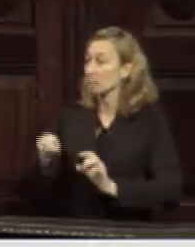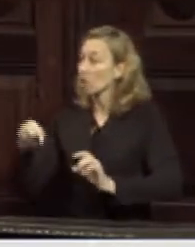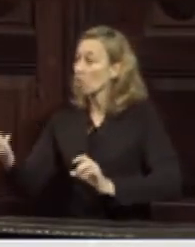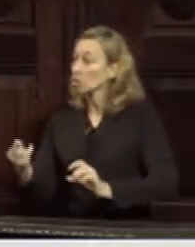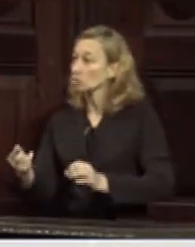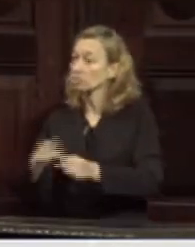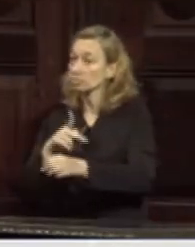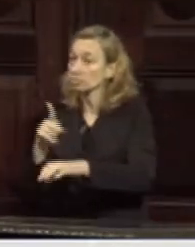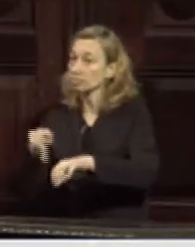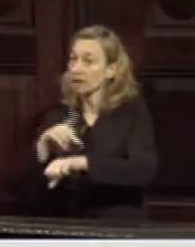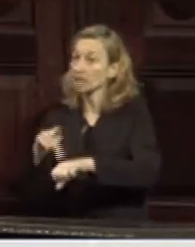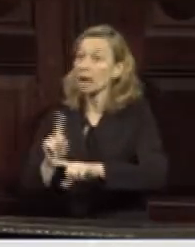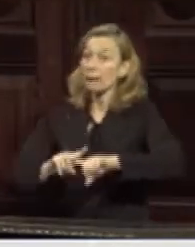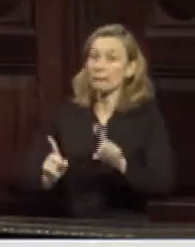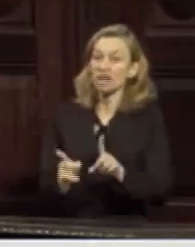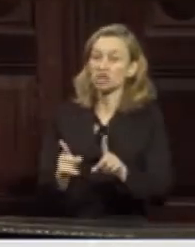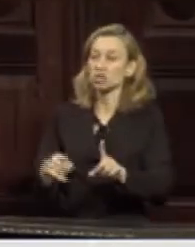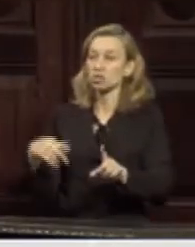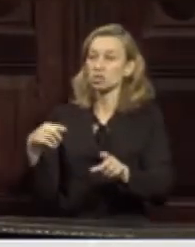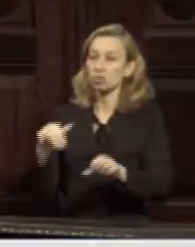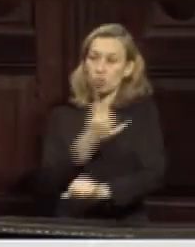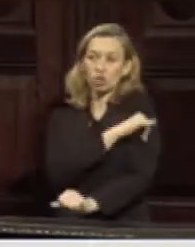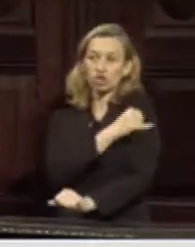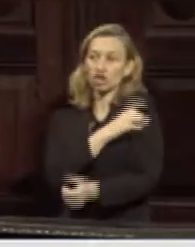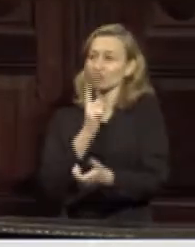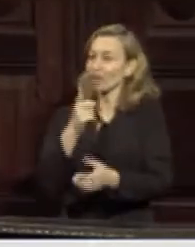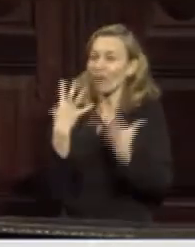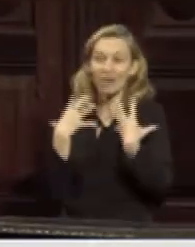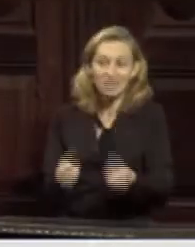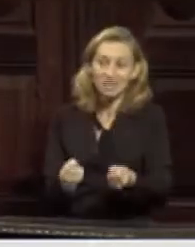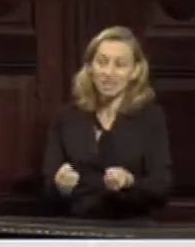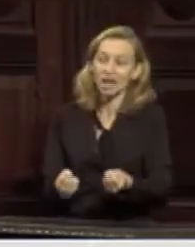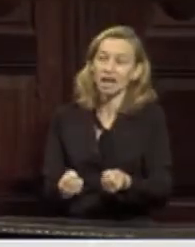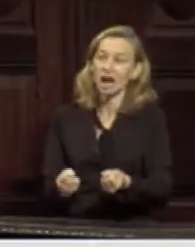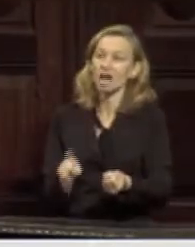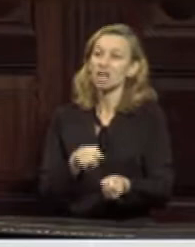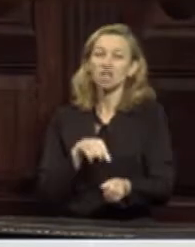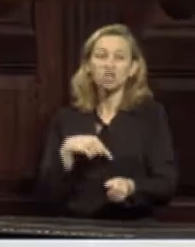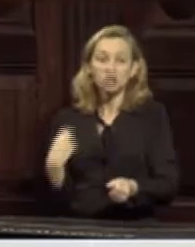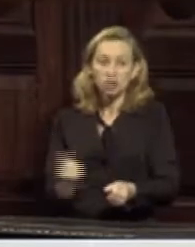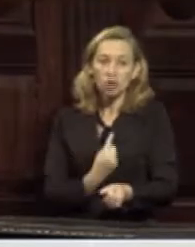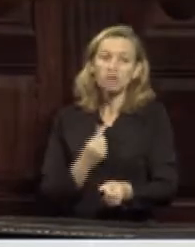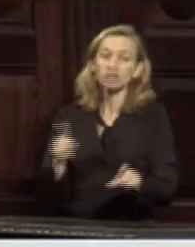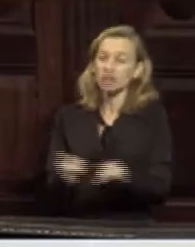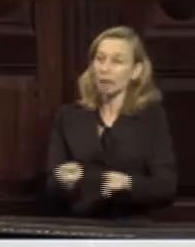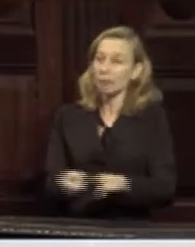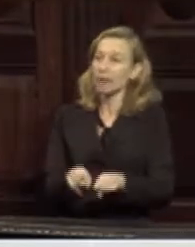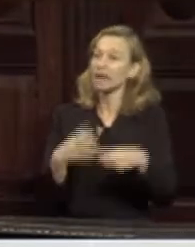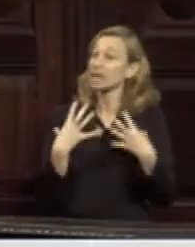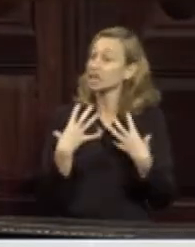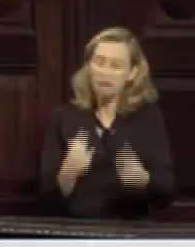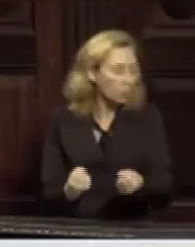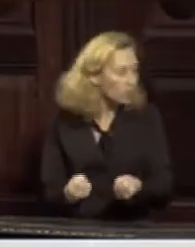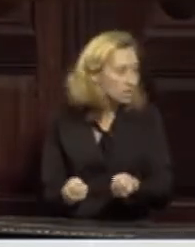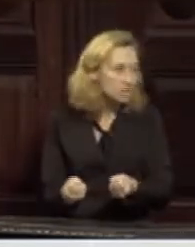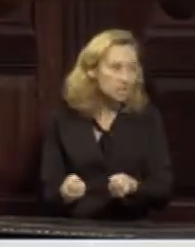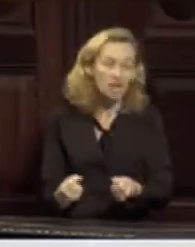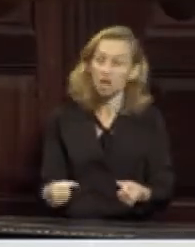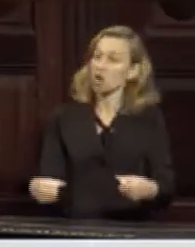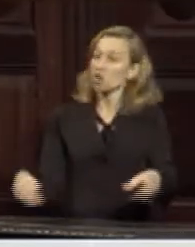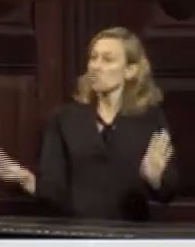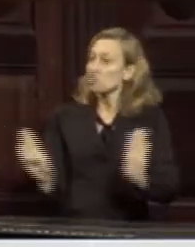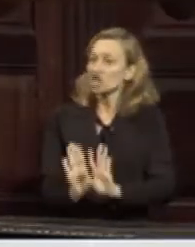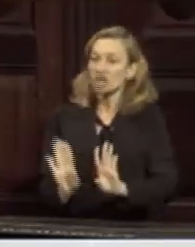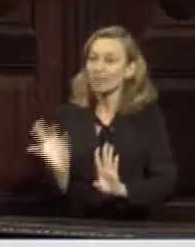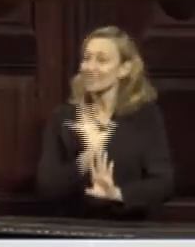Janeiro não aceitará. E esse parlamento resistirá, na defesa da população carioca e fluminense, o fechamento puro e simples de